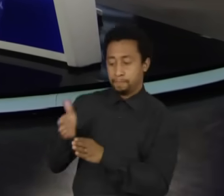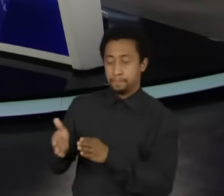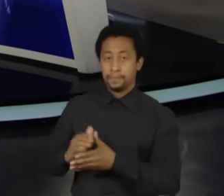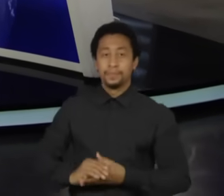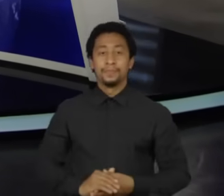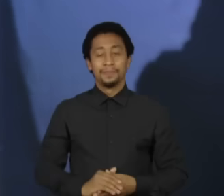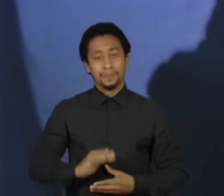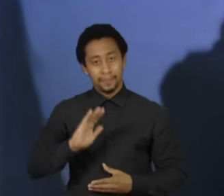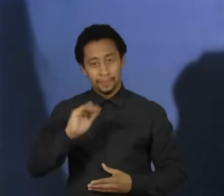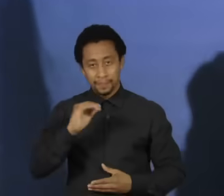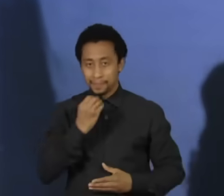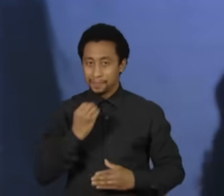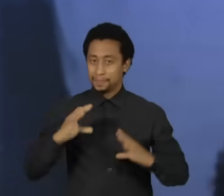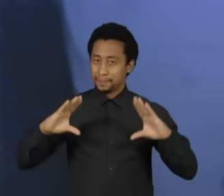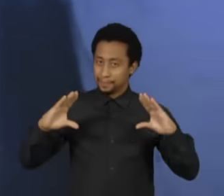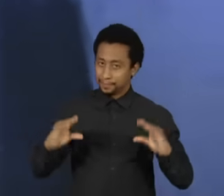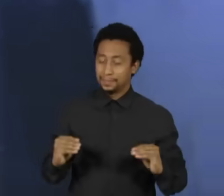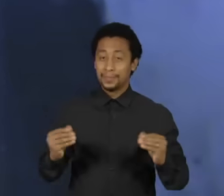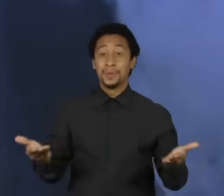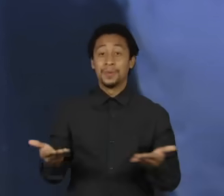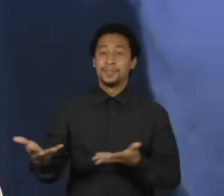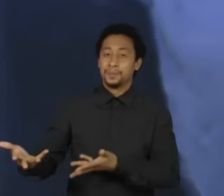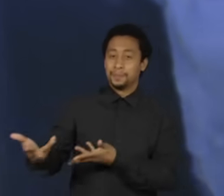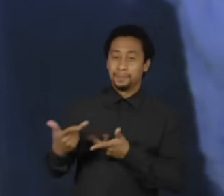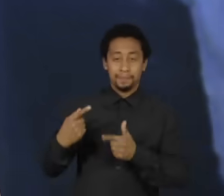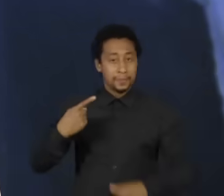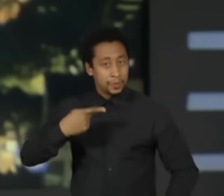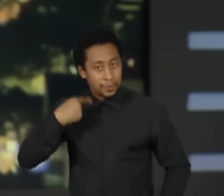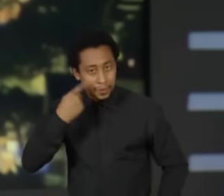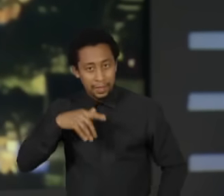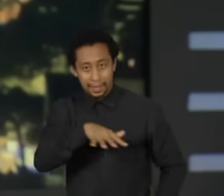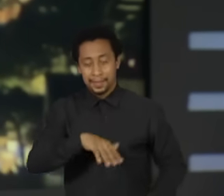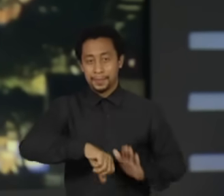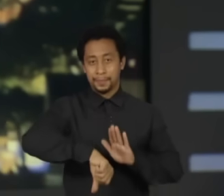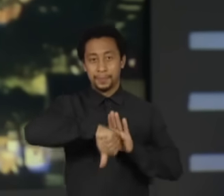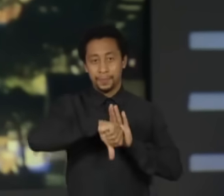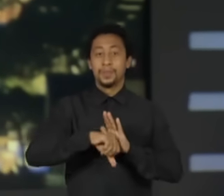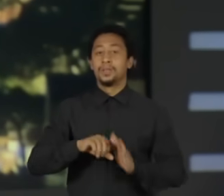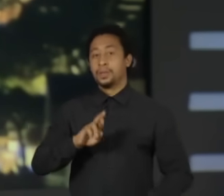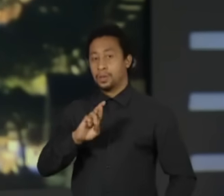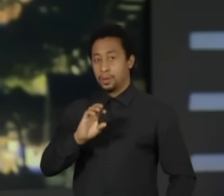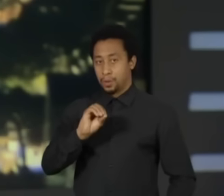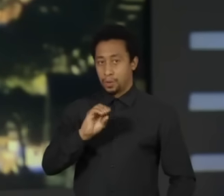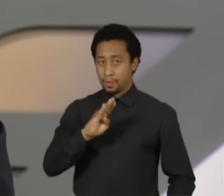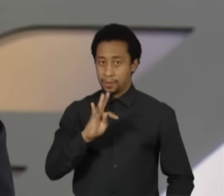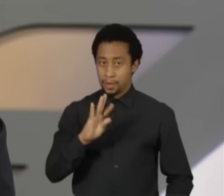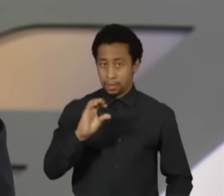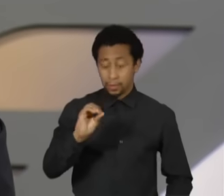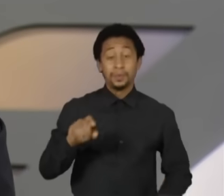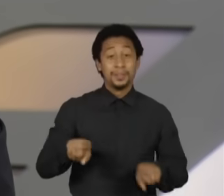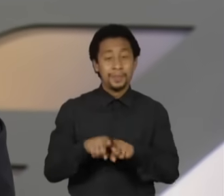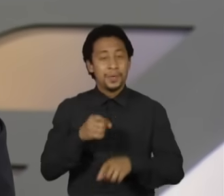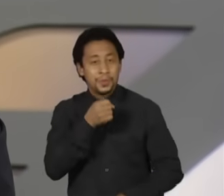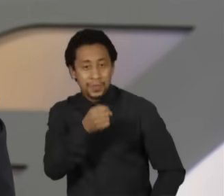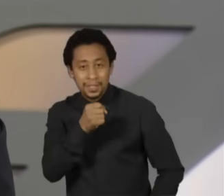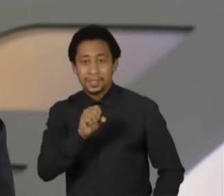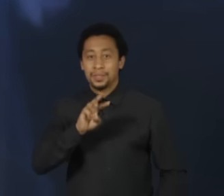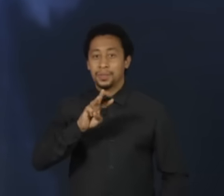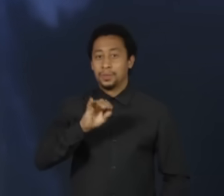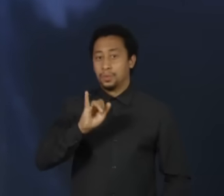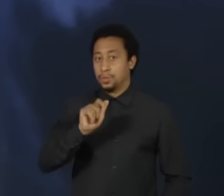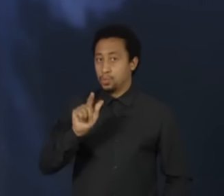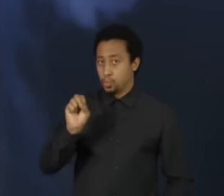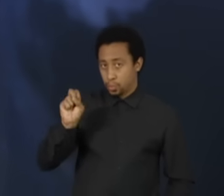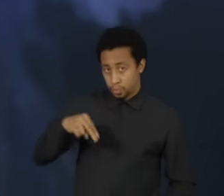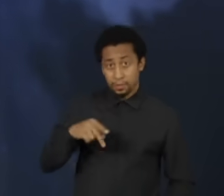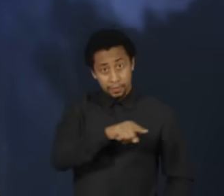Olá, boa noite. Recebemos hoje o advogado criminalista Roberto Delmanto Júnior e o jornalista Wilson Mower Dawi. E